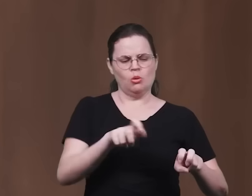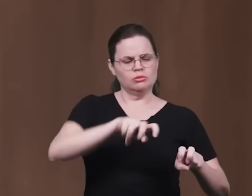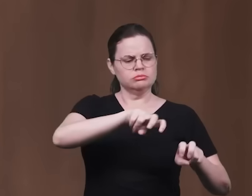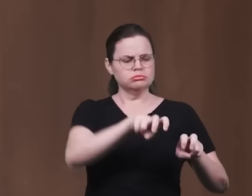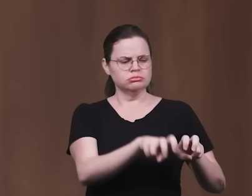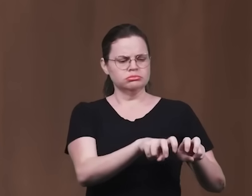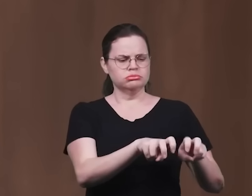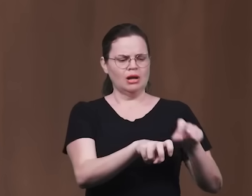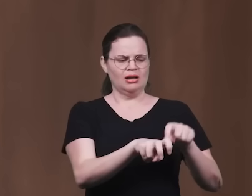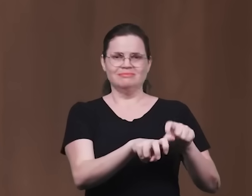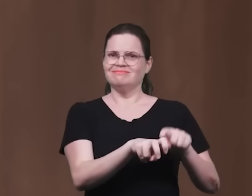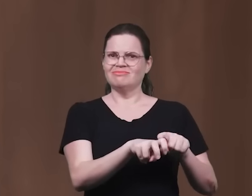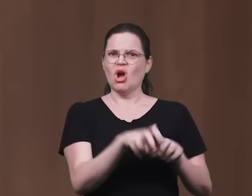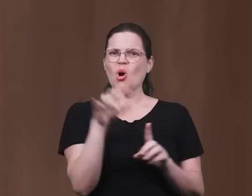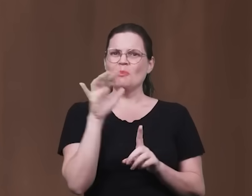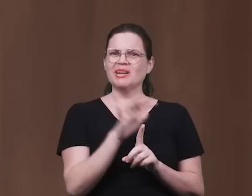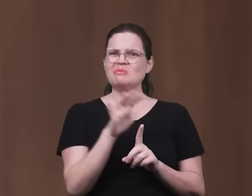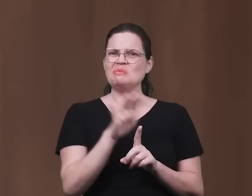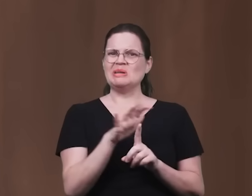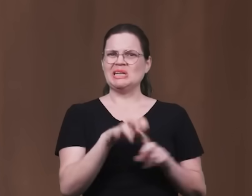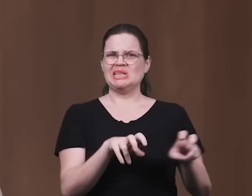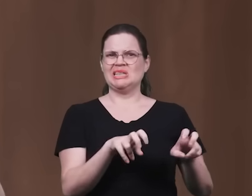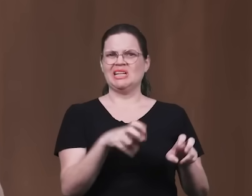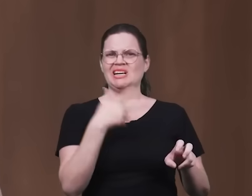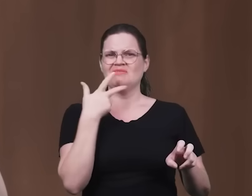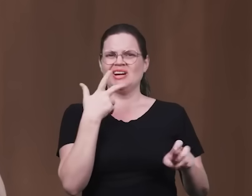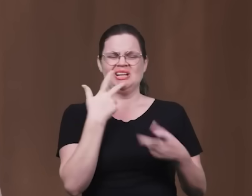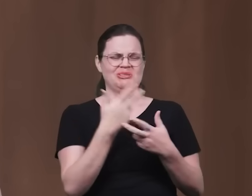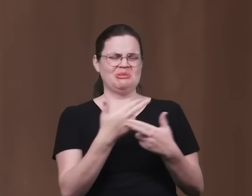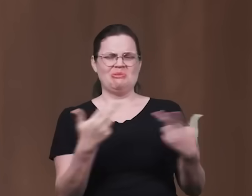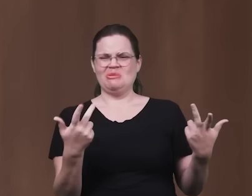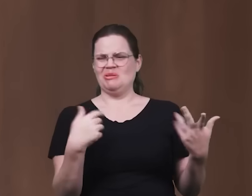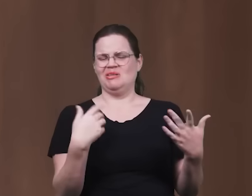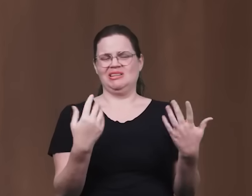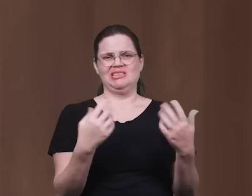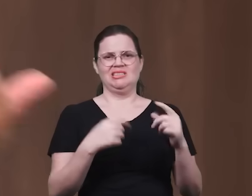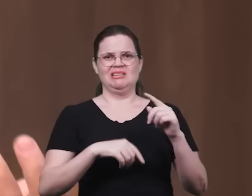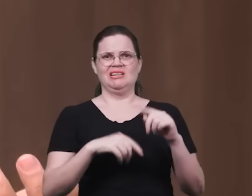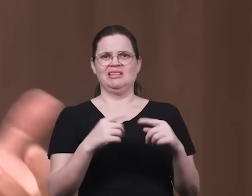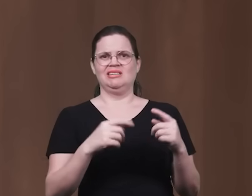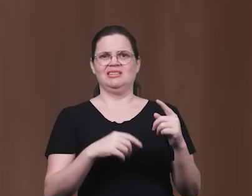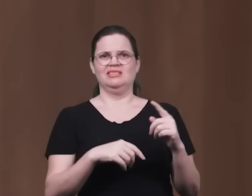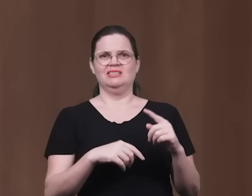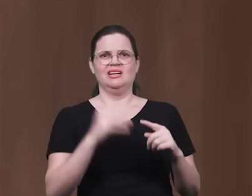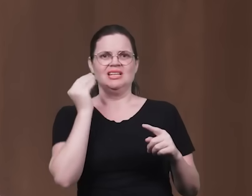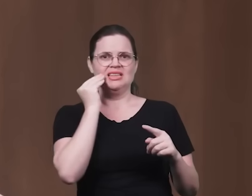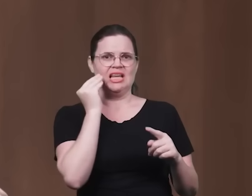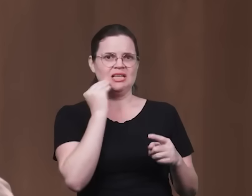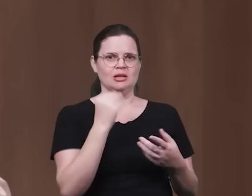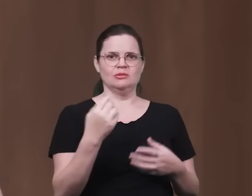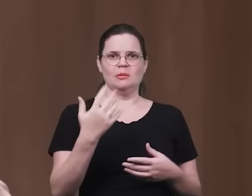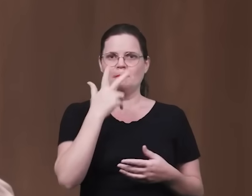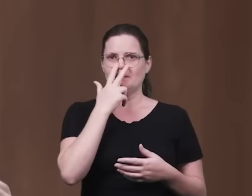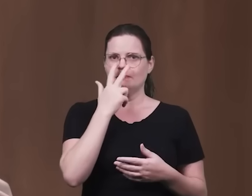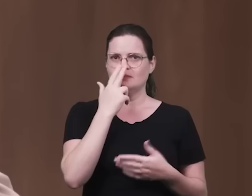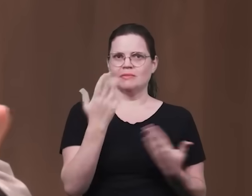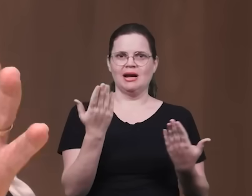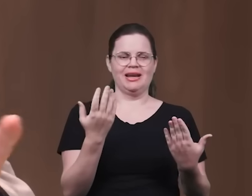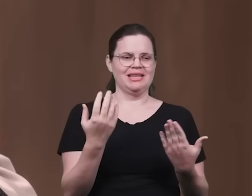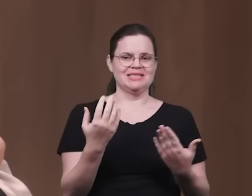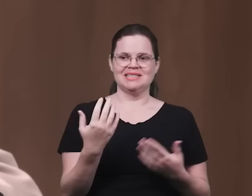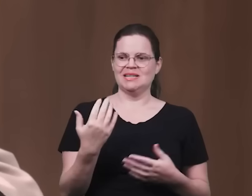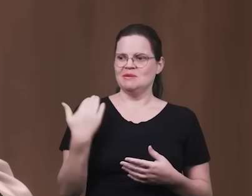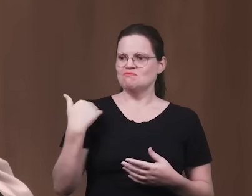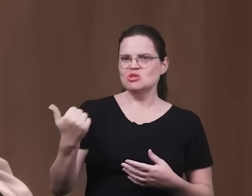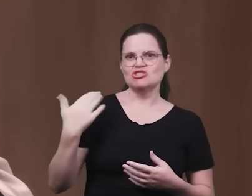muito oprimida, falando coisas e tudo, e querendo me envolver na opressão dessa